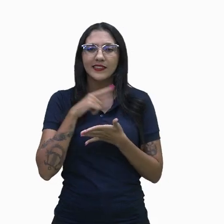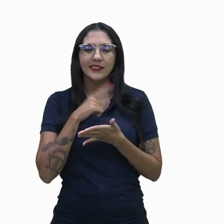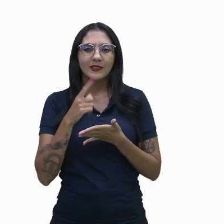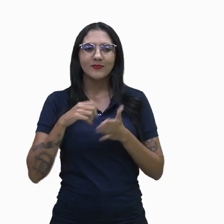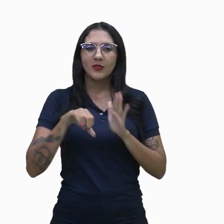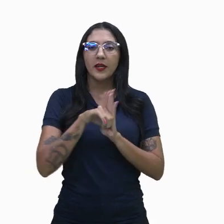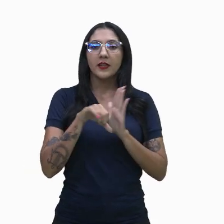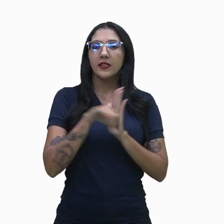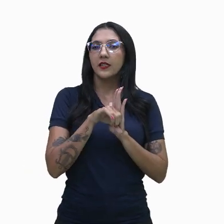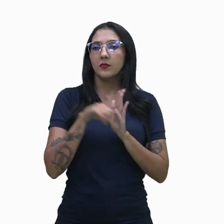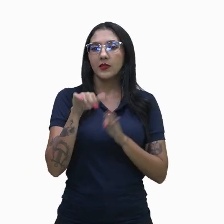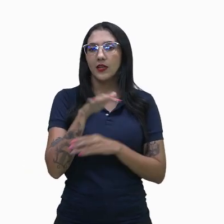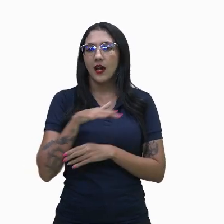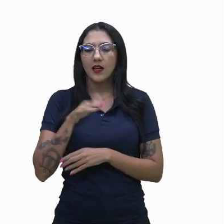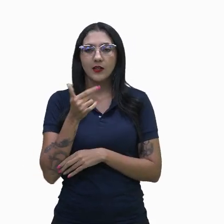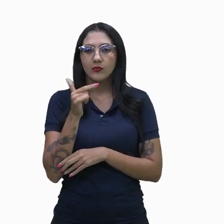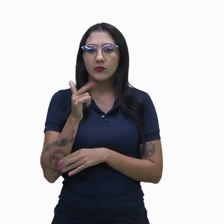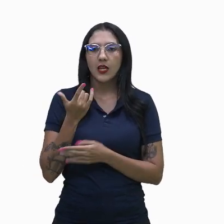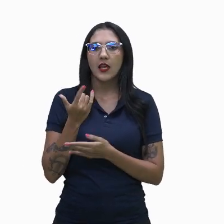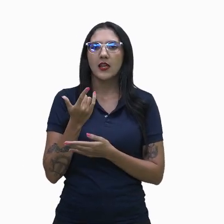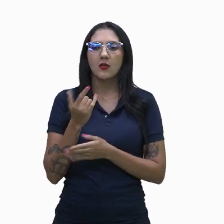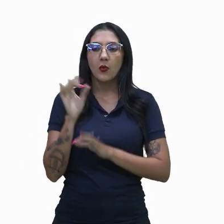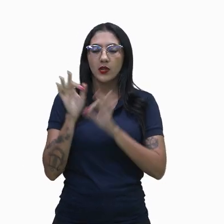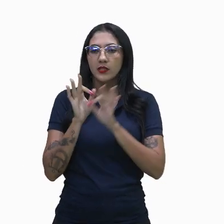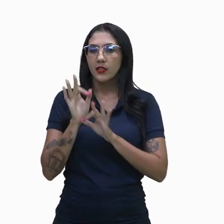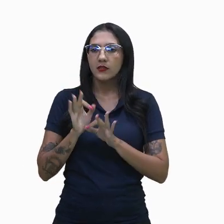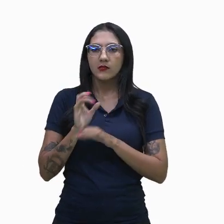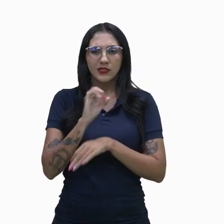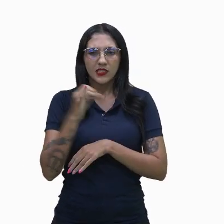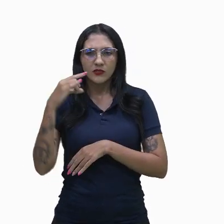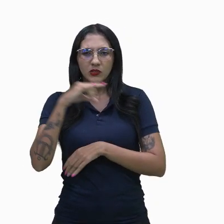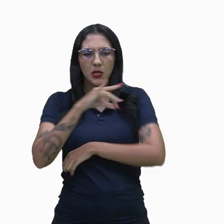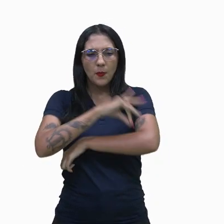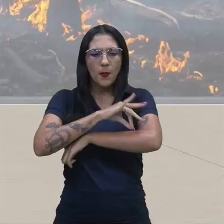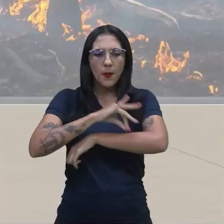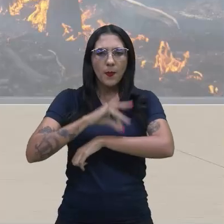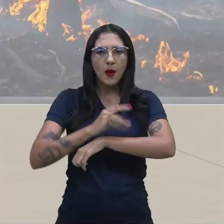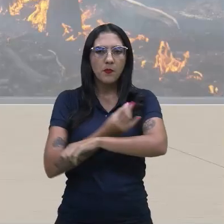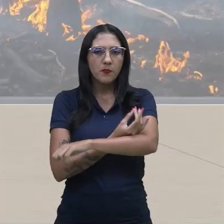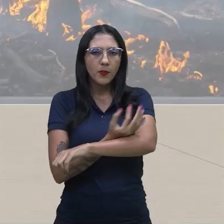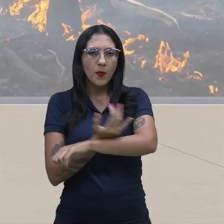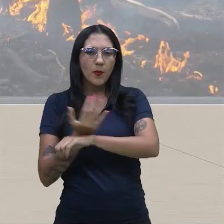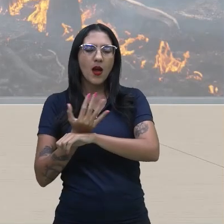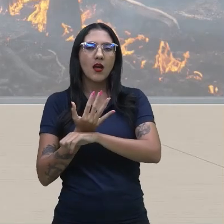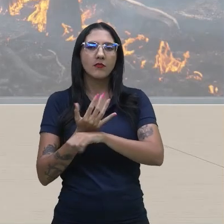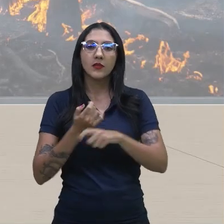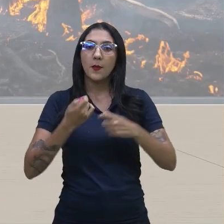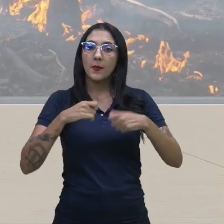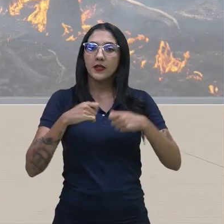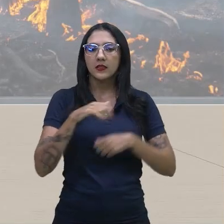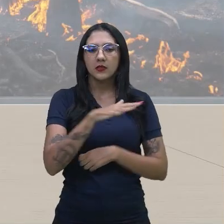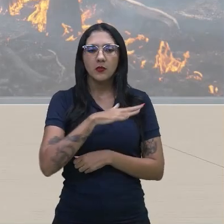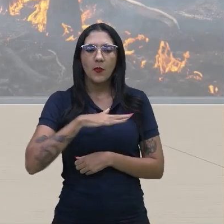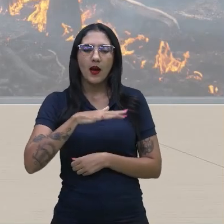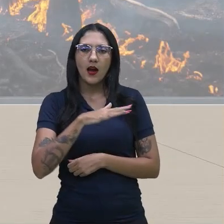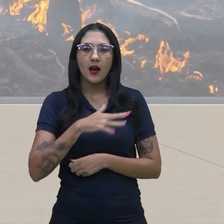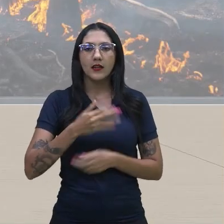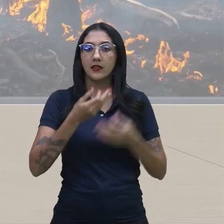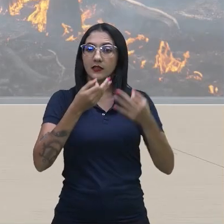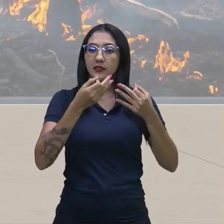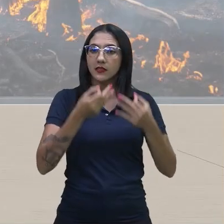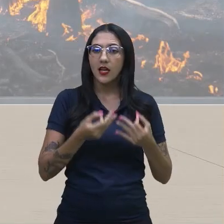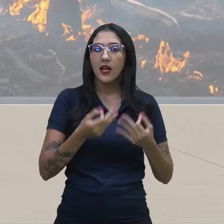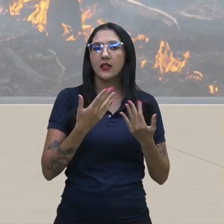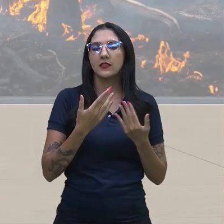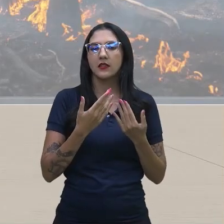forma ilegal, tá bom? Porque se você vai plantar, se você vai ali cultivar, você precisa estar com a sua área legalizada, de acordo com